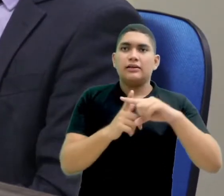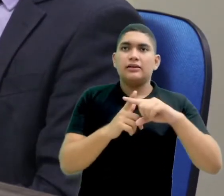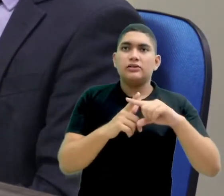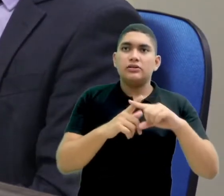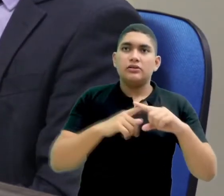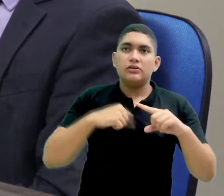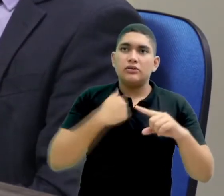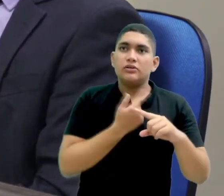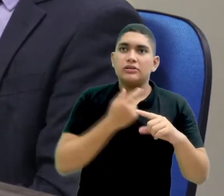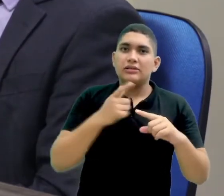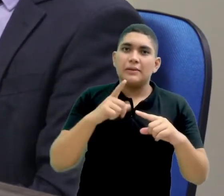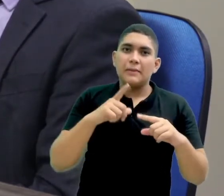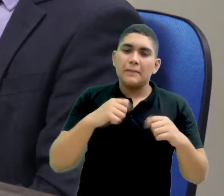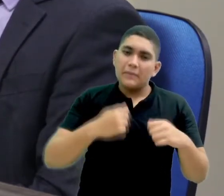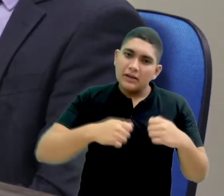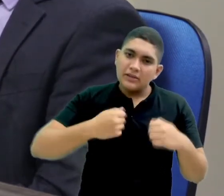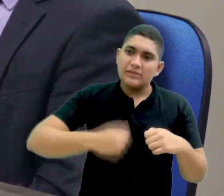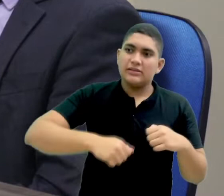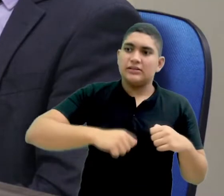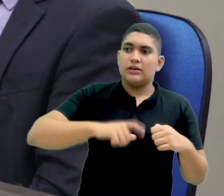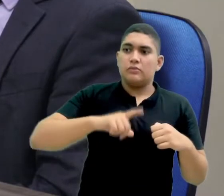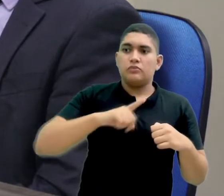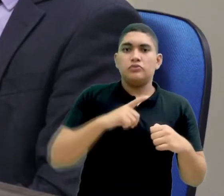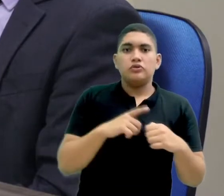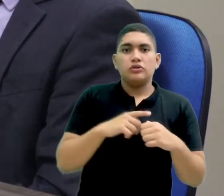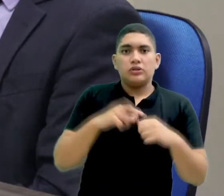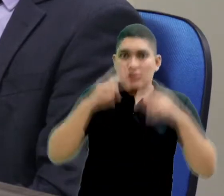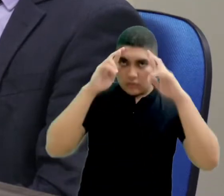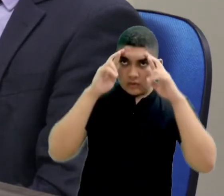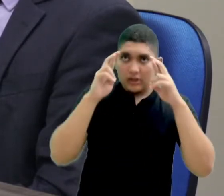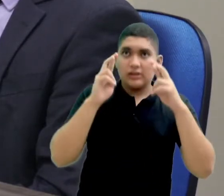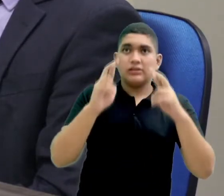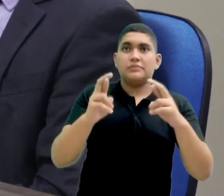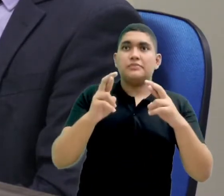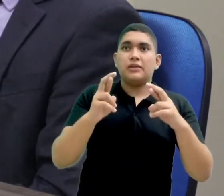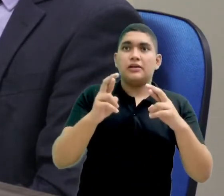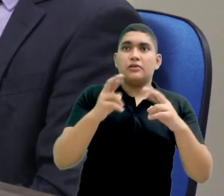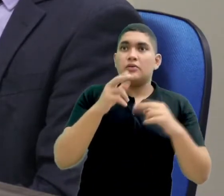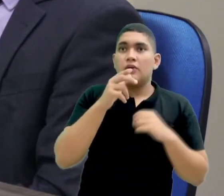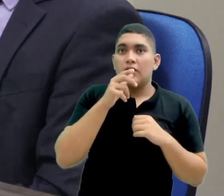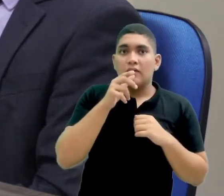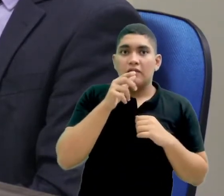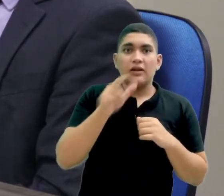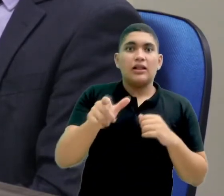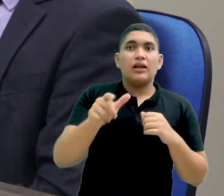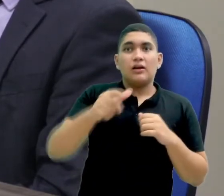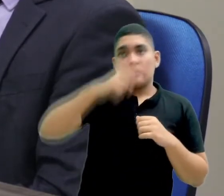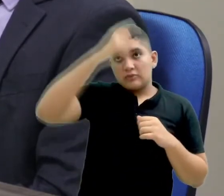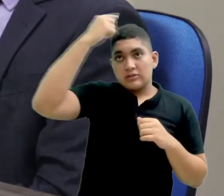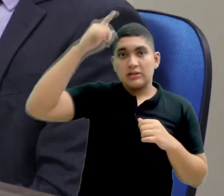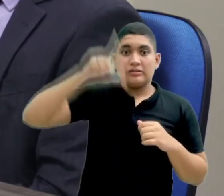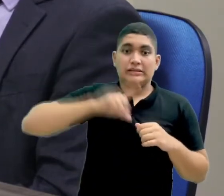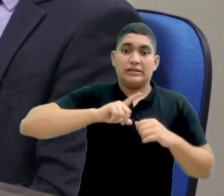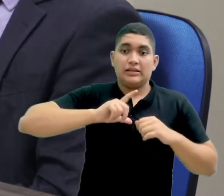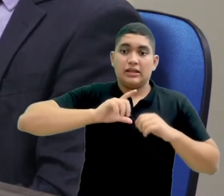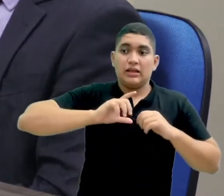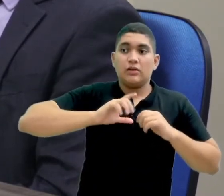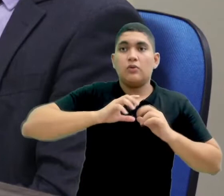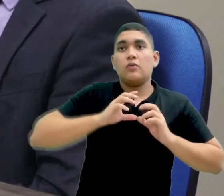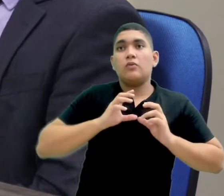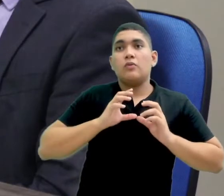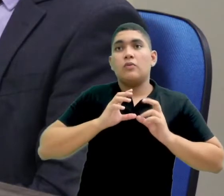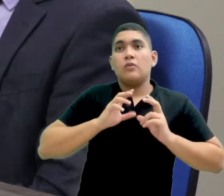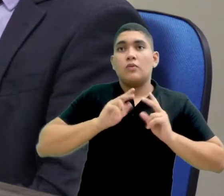ter como santos, né? Como pessoas nascidas de novo, regenerados, que têm o caráter agora do reino de